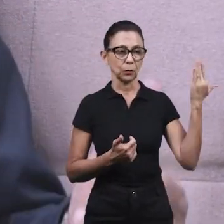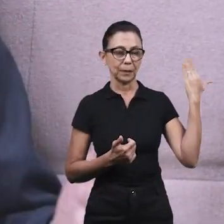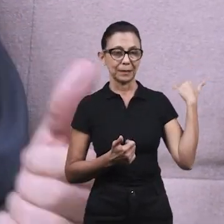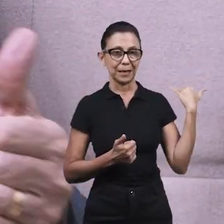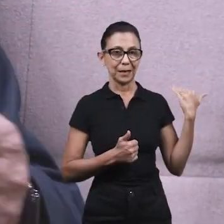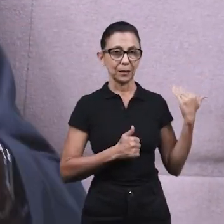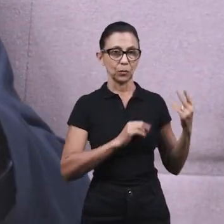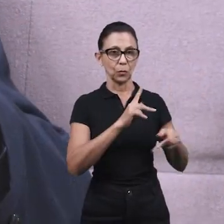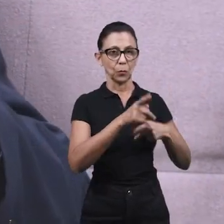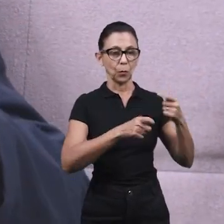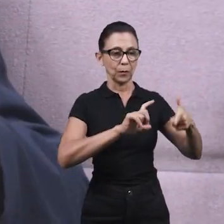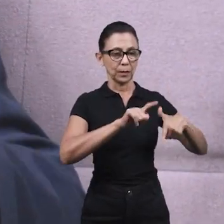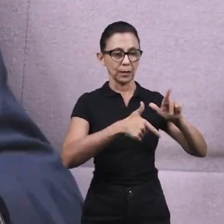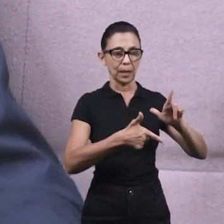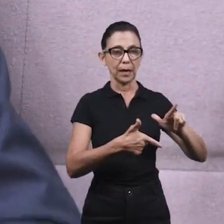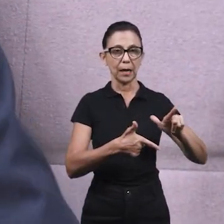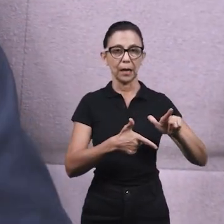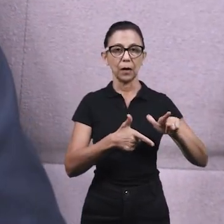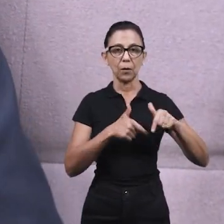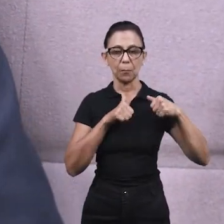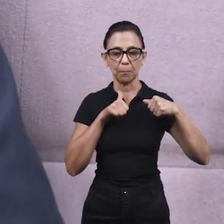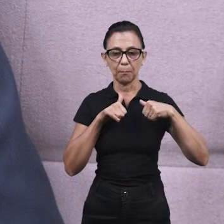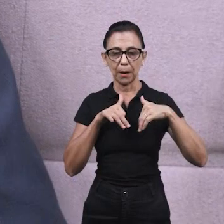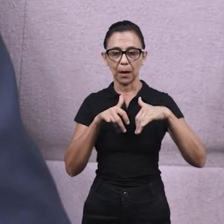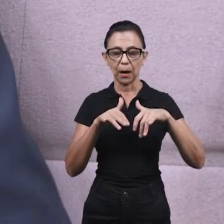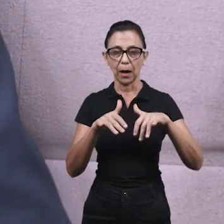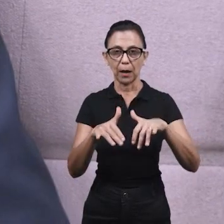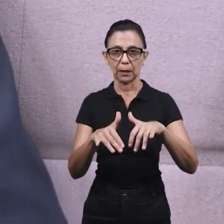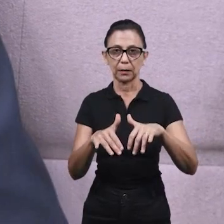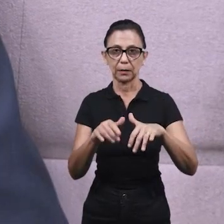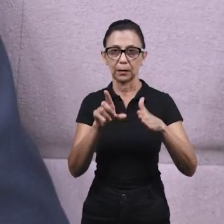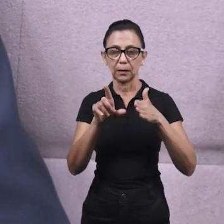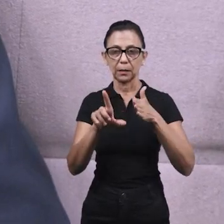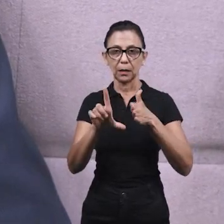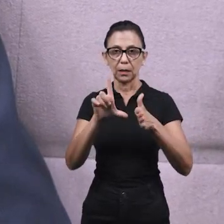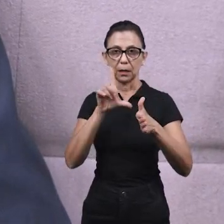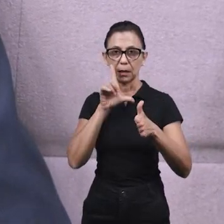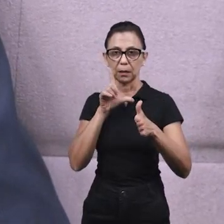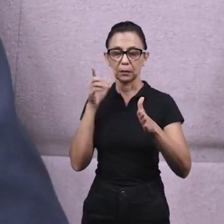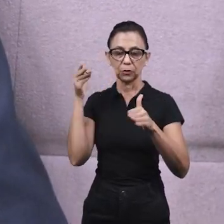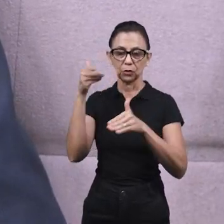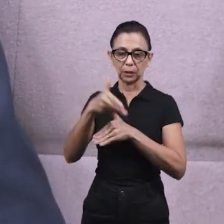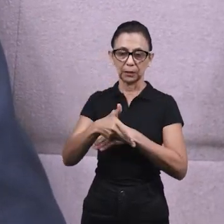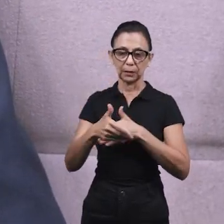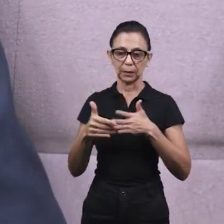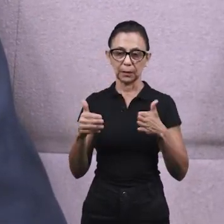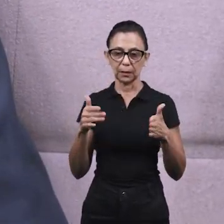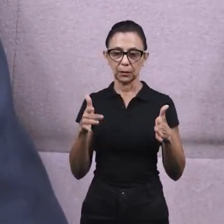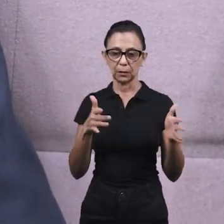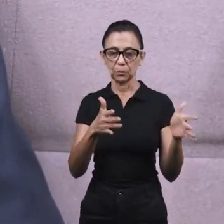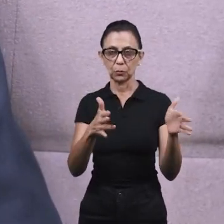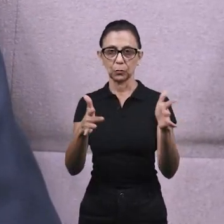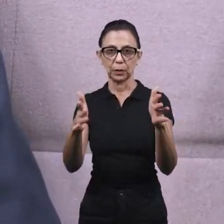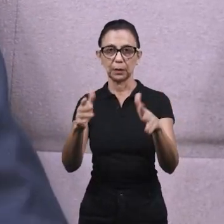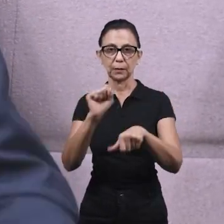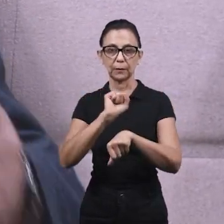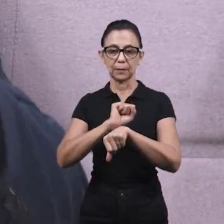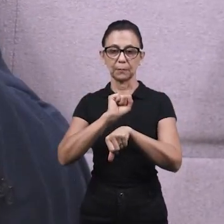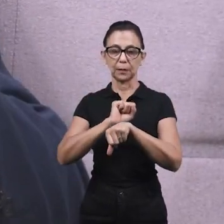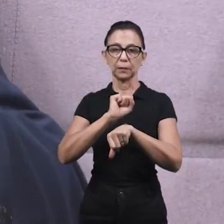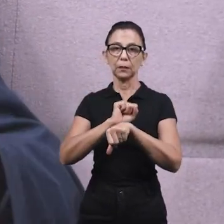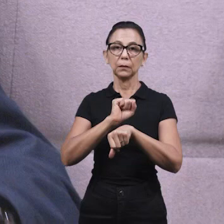Rio Jordão era uma parada provisória que fazia parte do preparo para entrar na terra prometida.